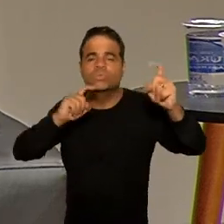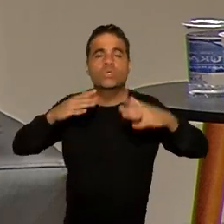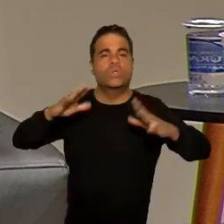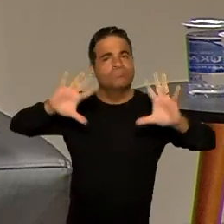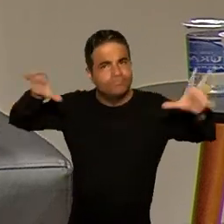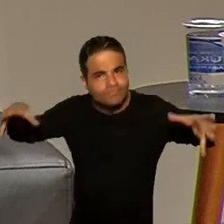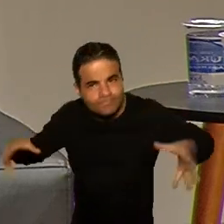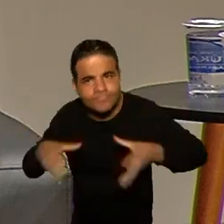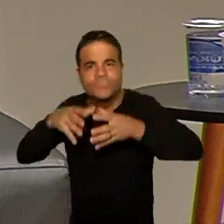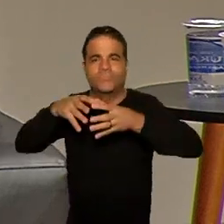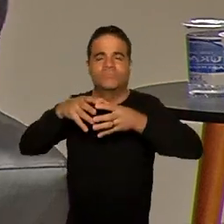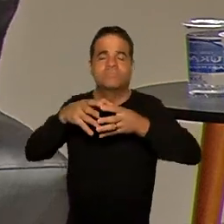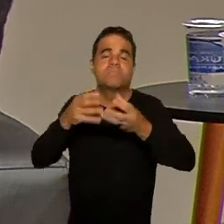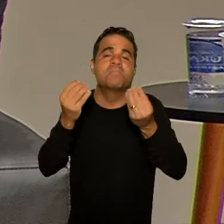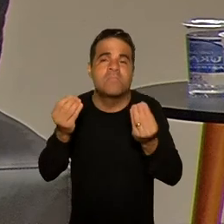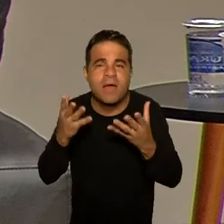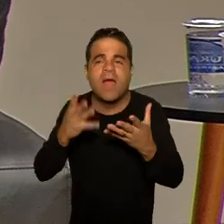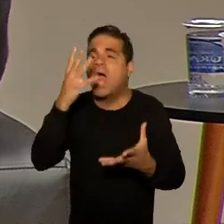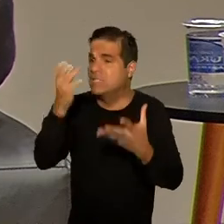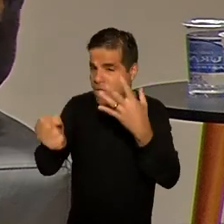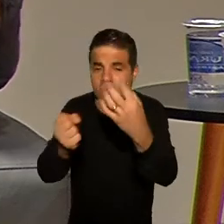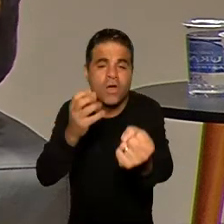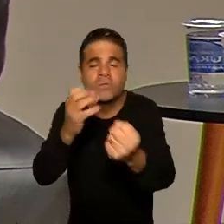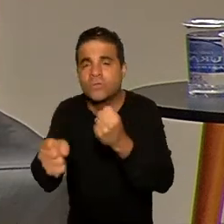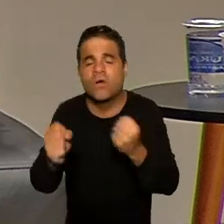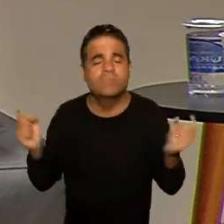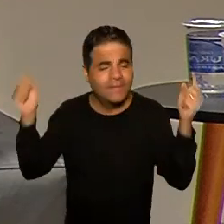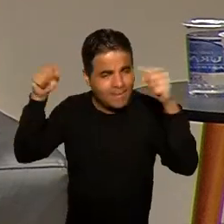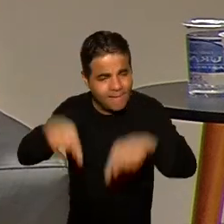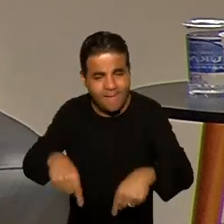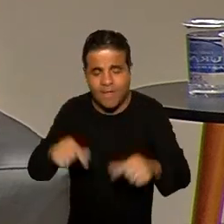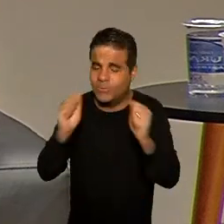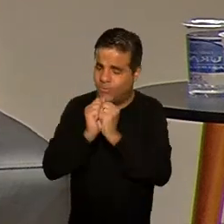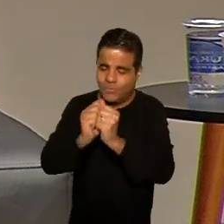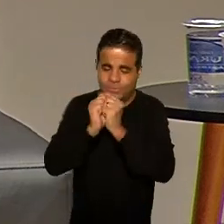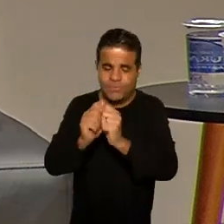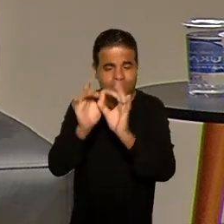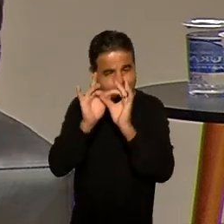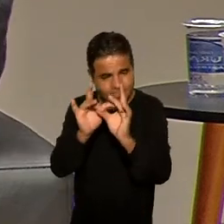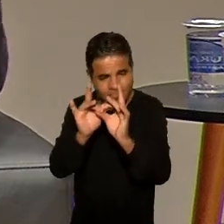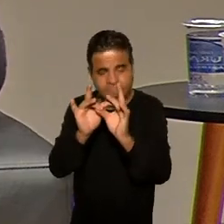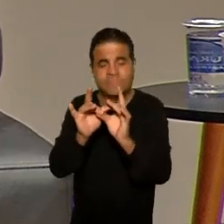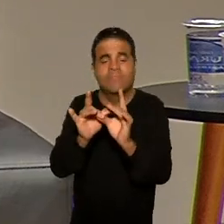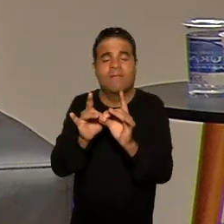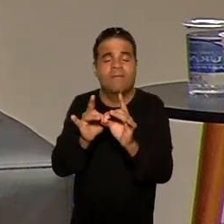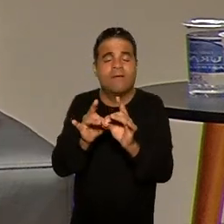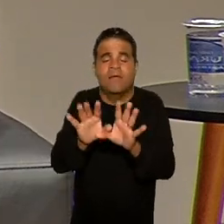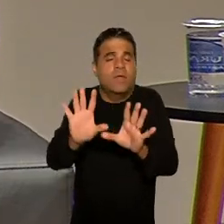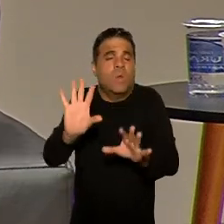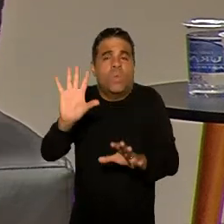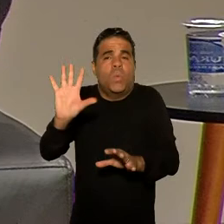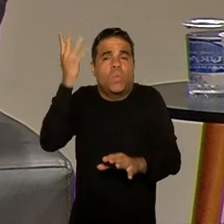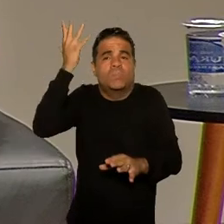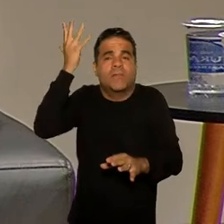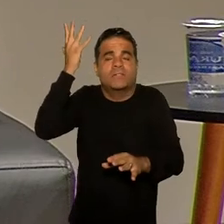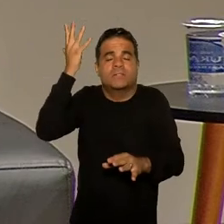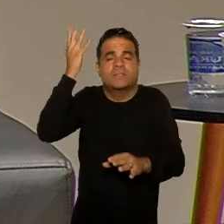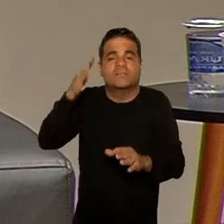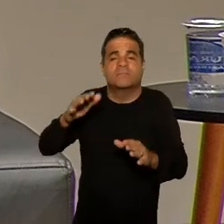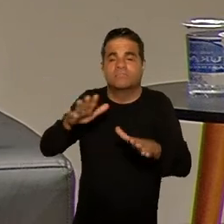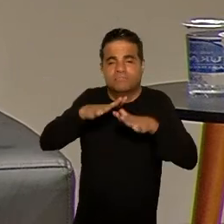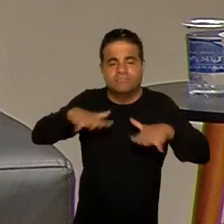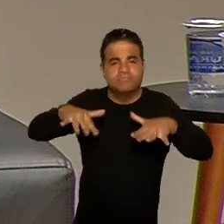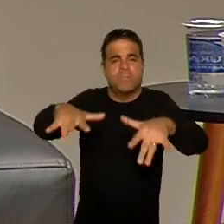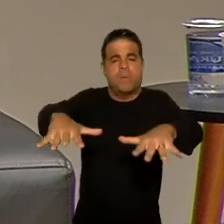com corpo coletivo que topou estar por um momento junto e o que que acontece entre